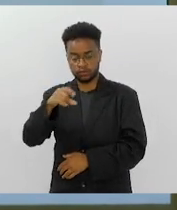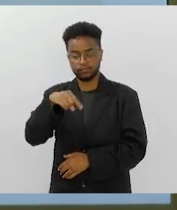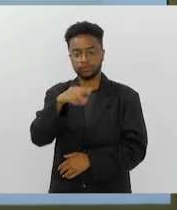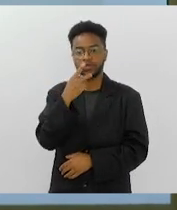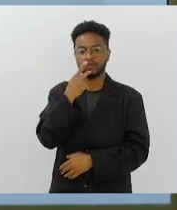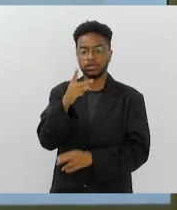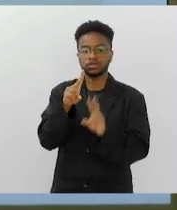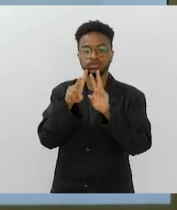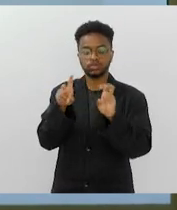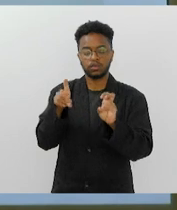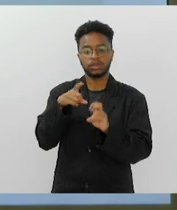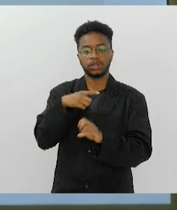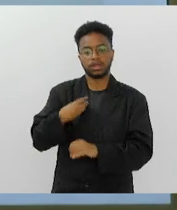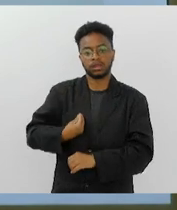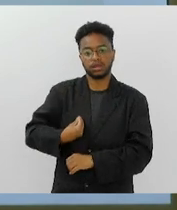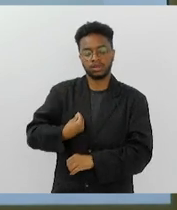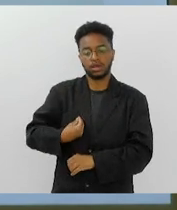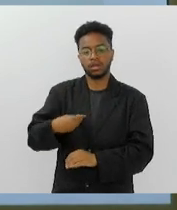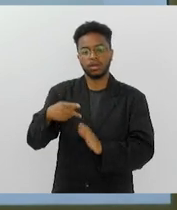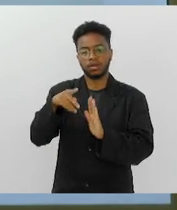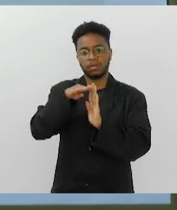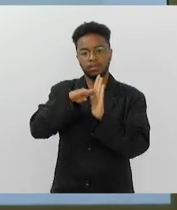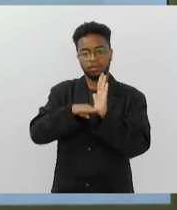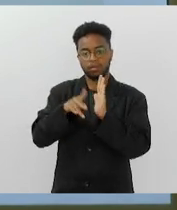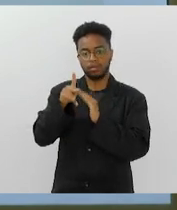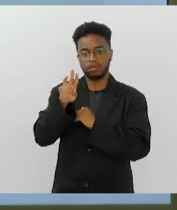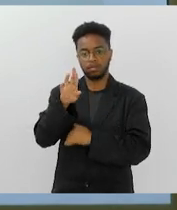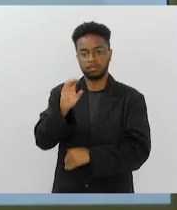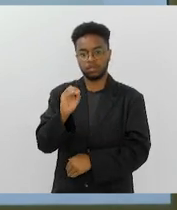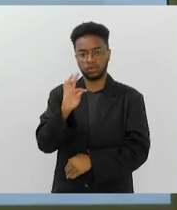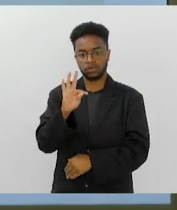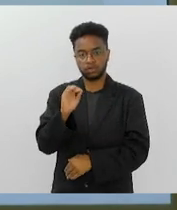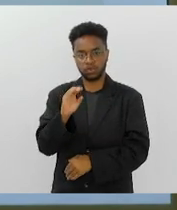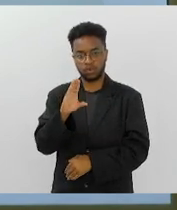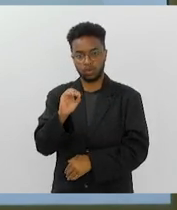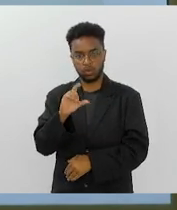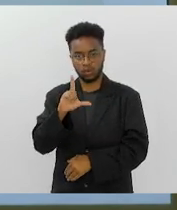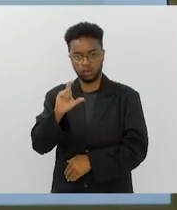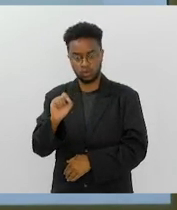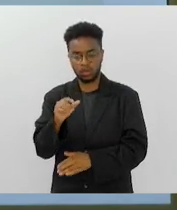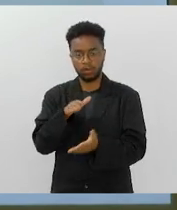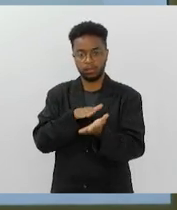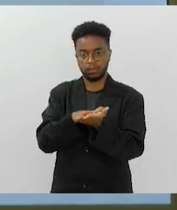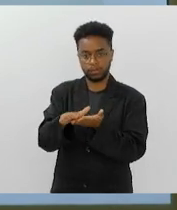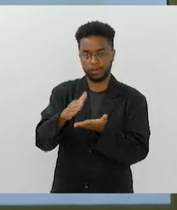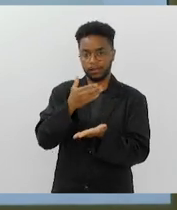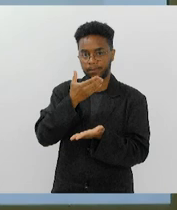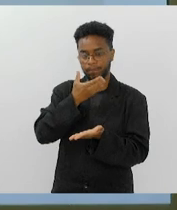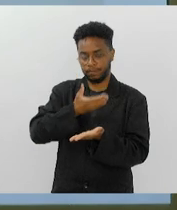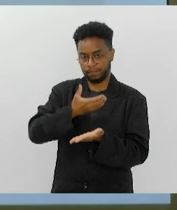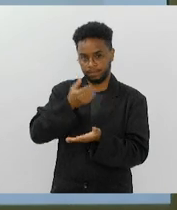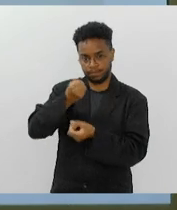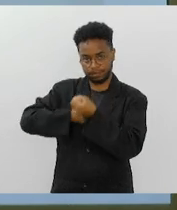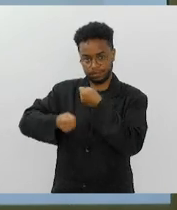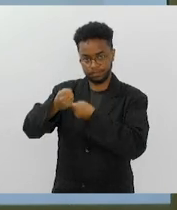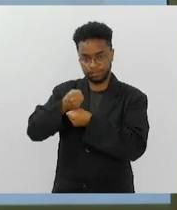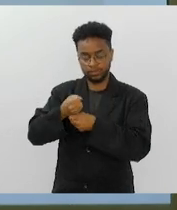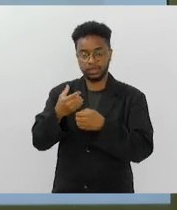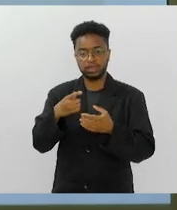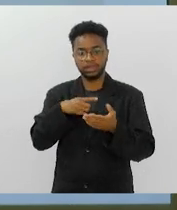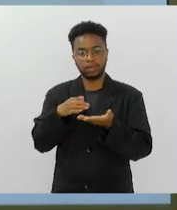de protocolos. O nosso protocolo ele foi publicado em dezembro do ano passado e ele reúne uma série